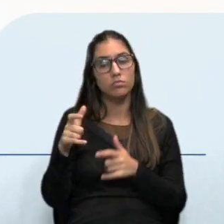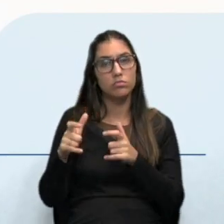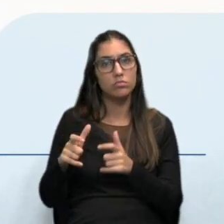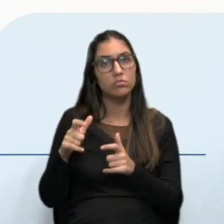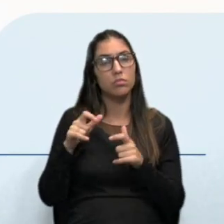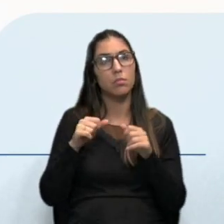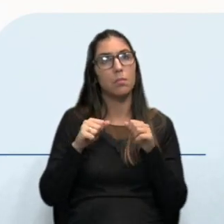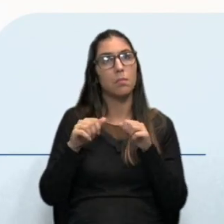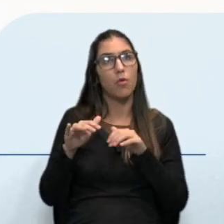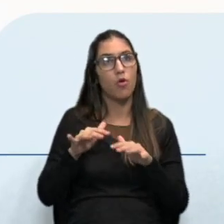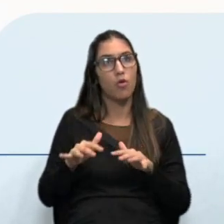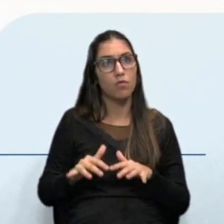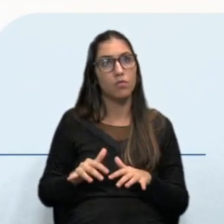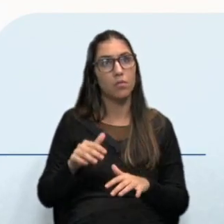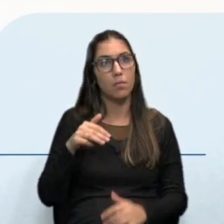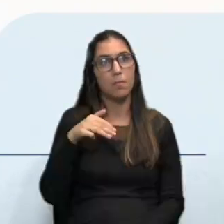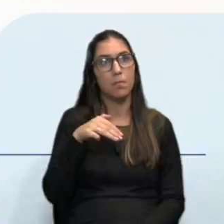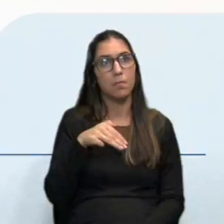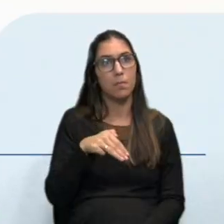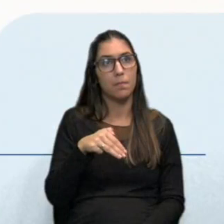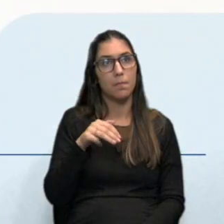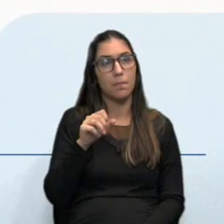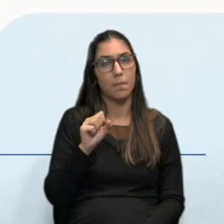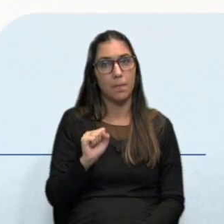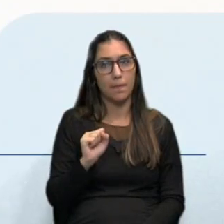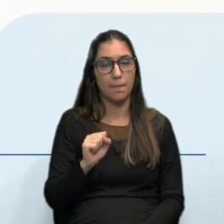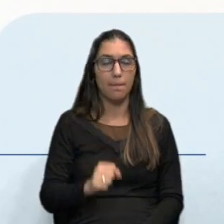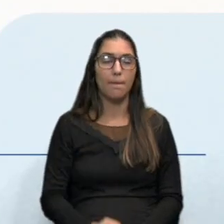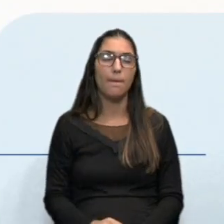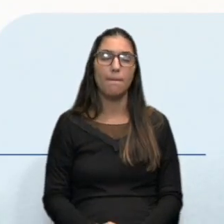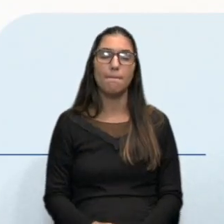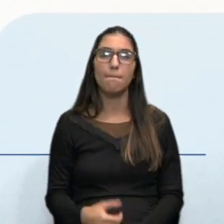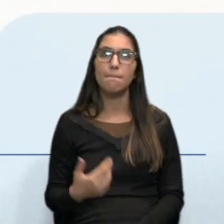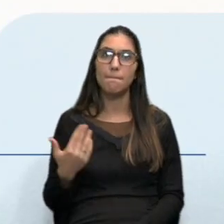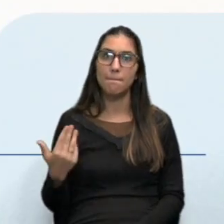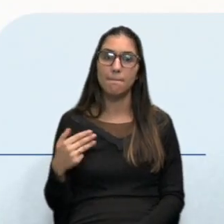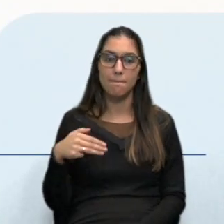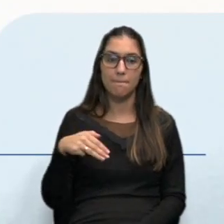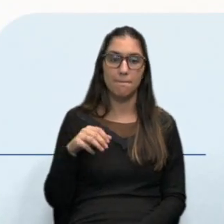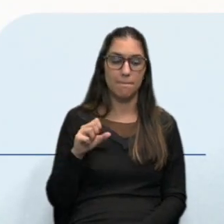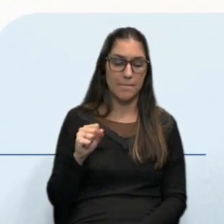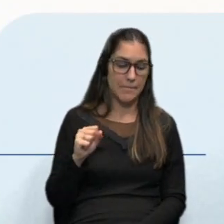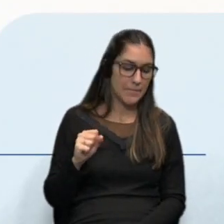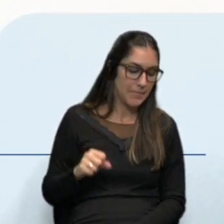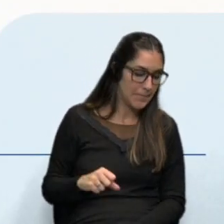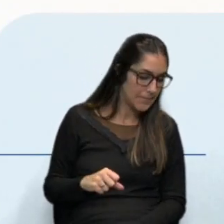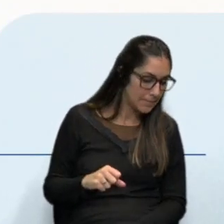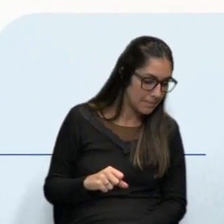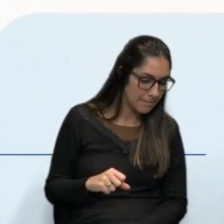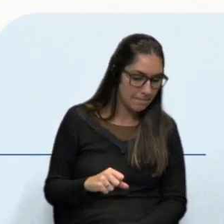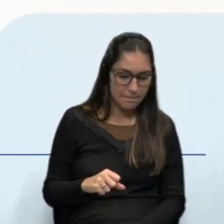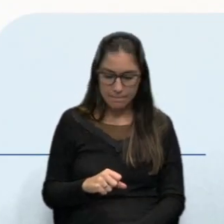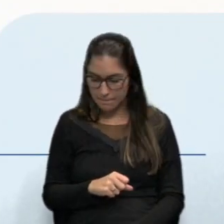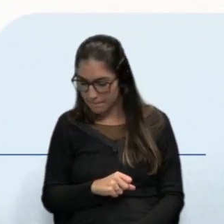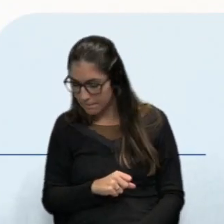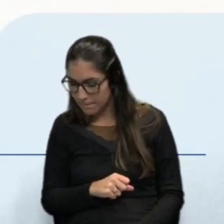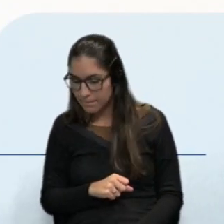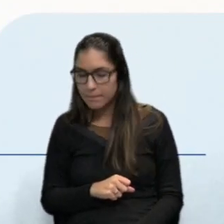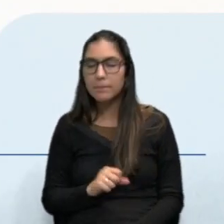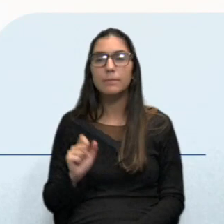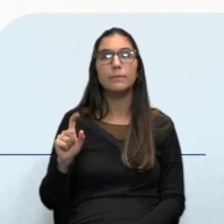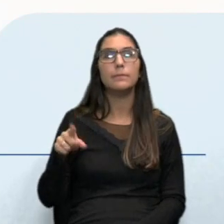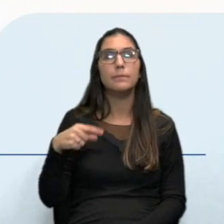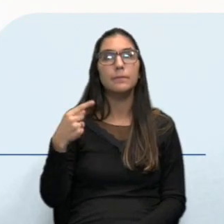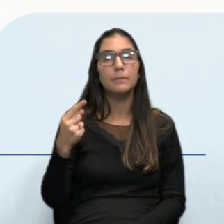móvel, Mobile Station, MS. Então, estação móvel é aqui.